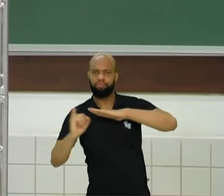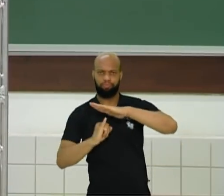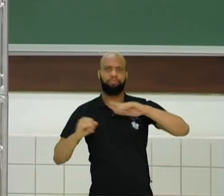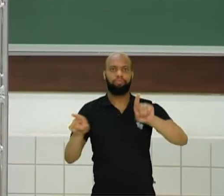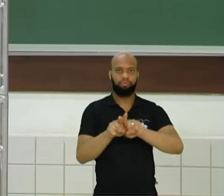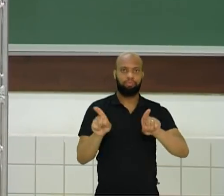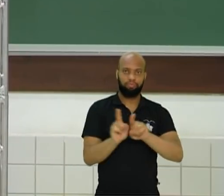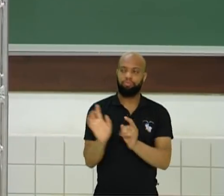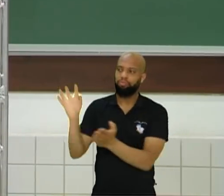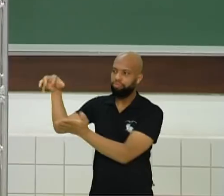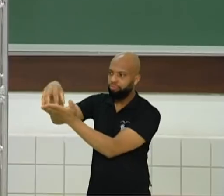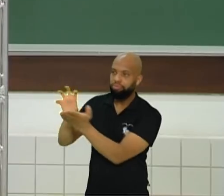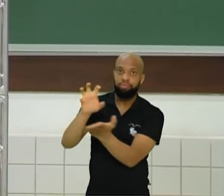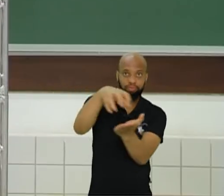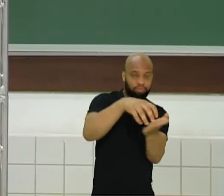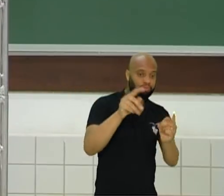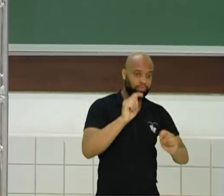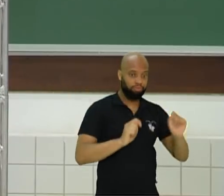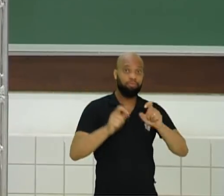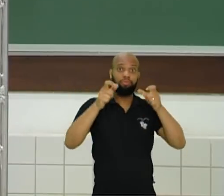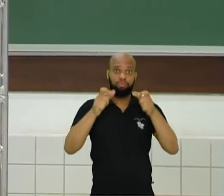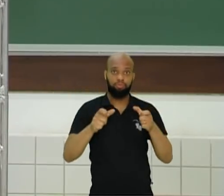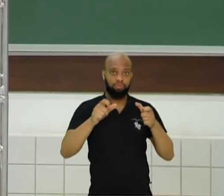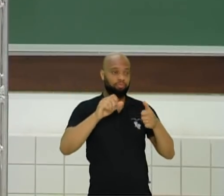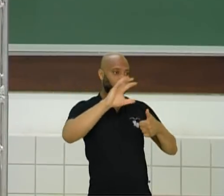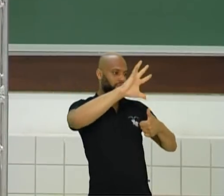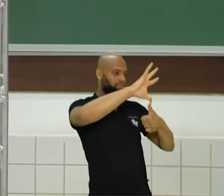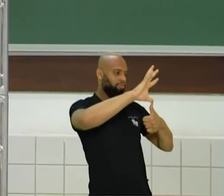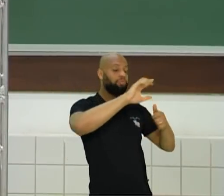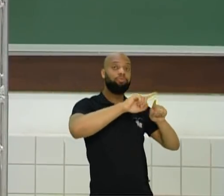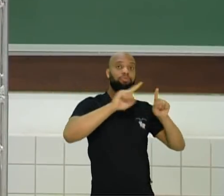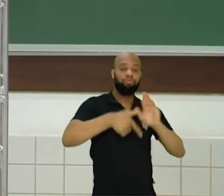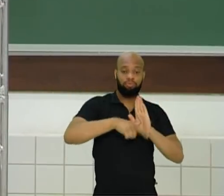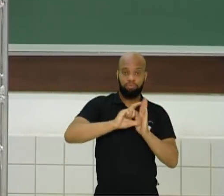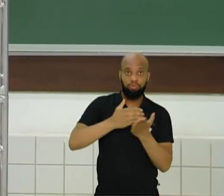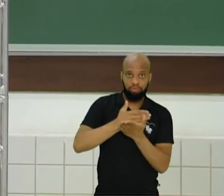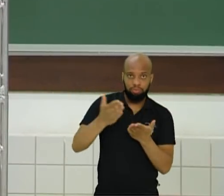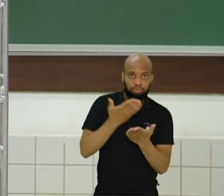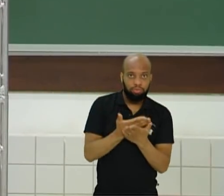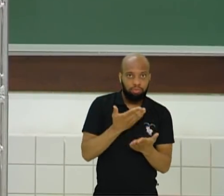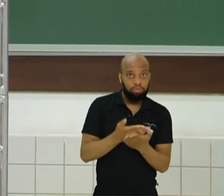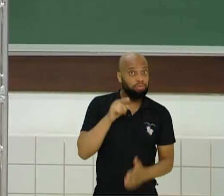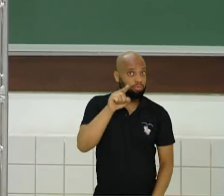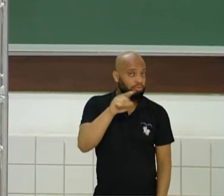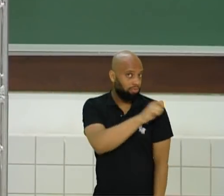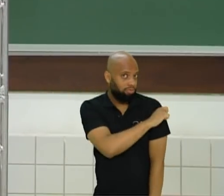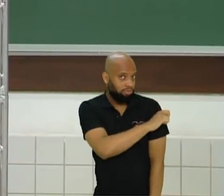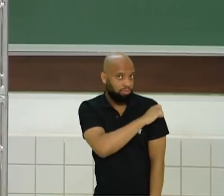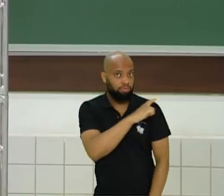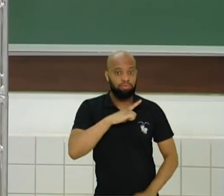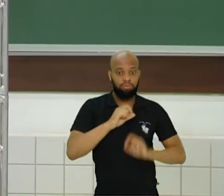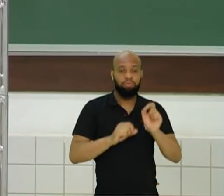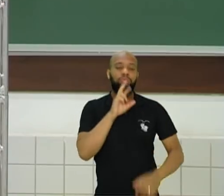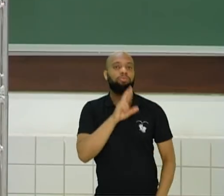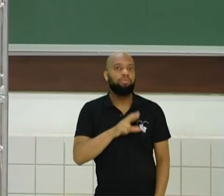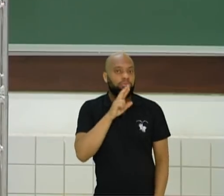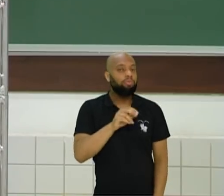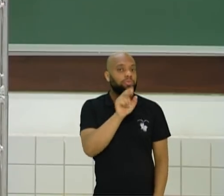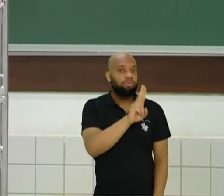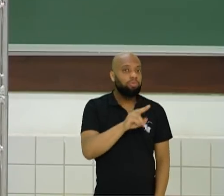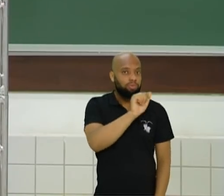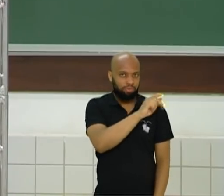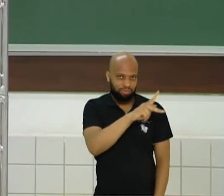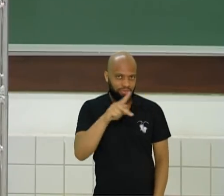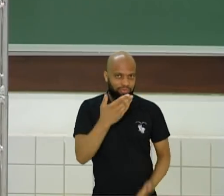da Economia da América do Norte. Mas antes de começar a nossa aula, vale lembrar que você, estudante que faz as atividades pelo aplicativo